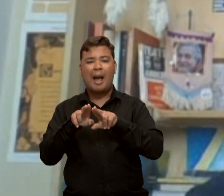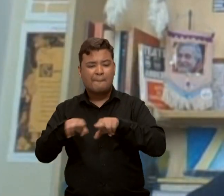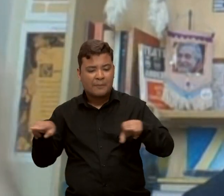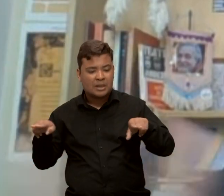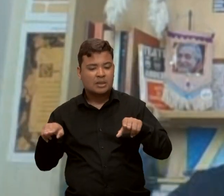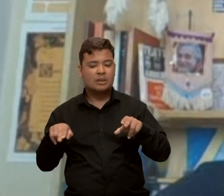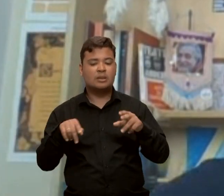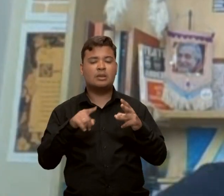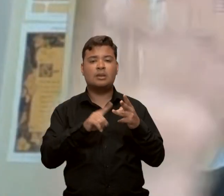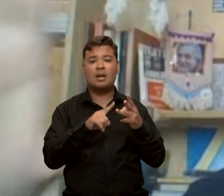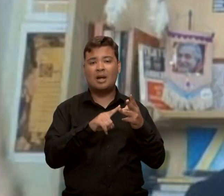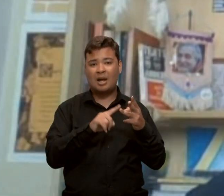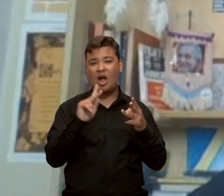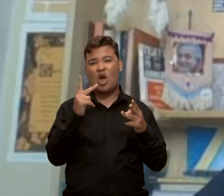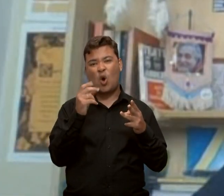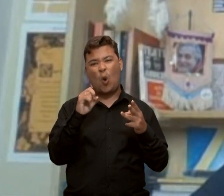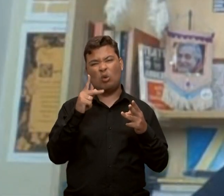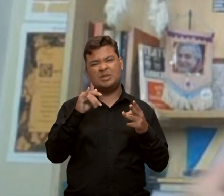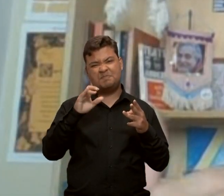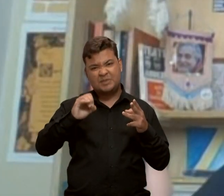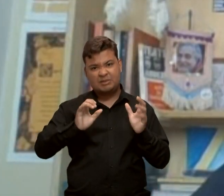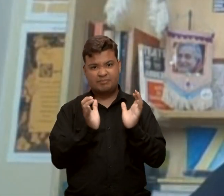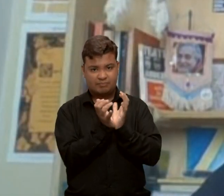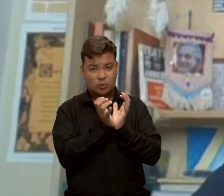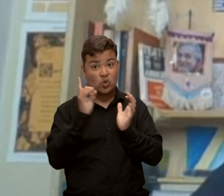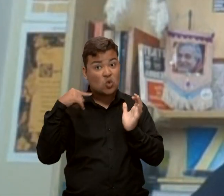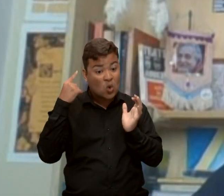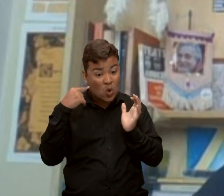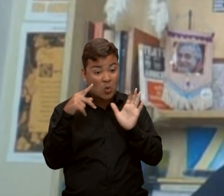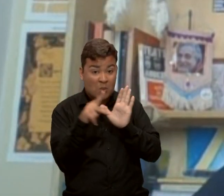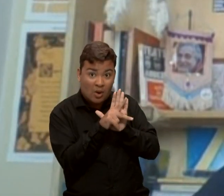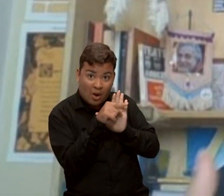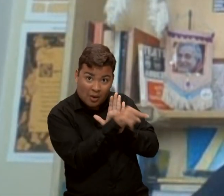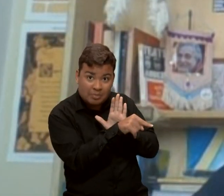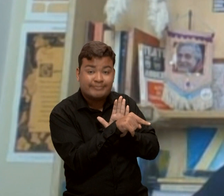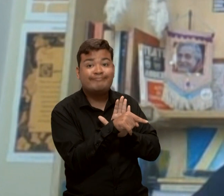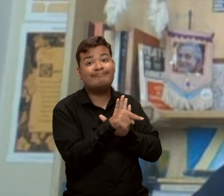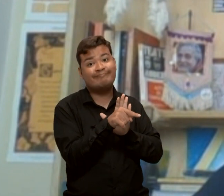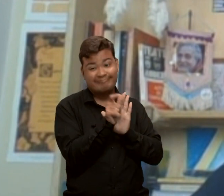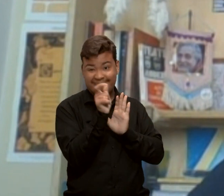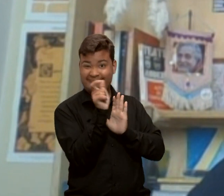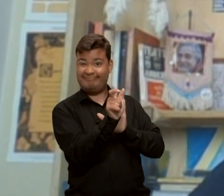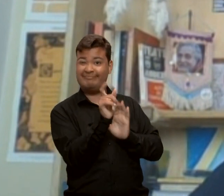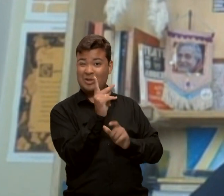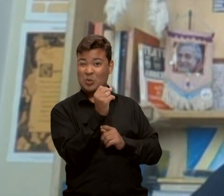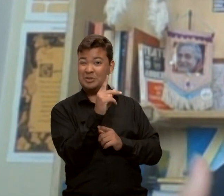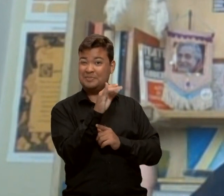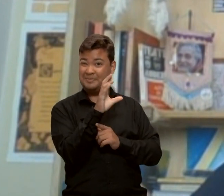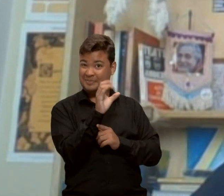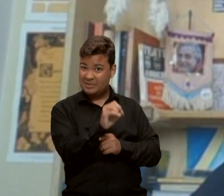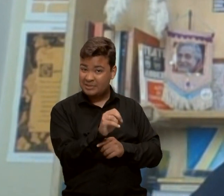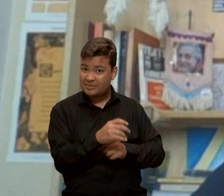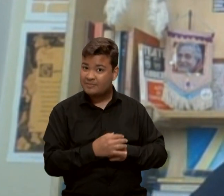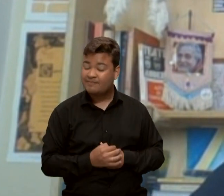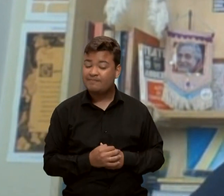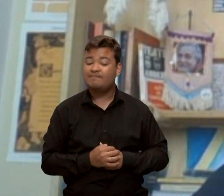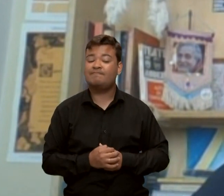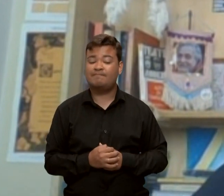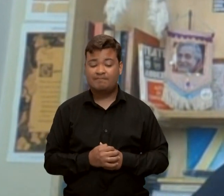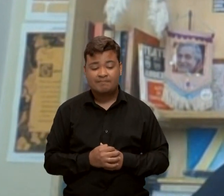antigamente eram chamadas de hospícios, que segregam, que são espaços geralmente, muitas vezes, de violência, de tratamentos